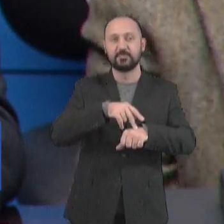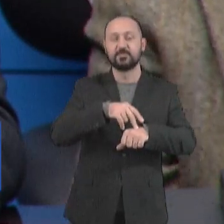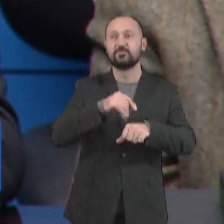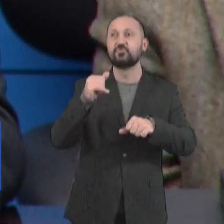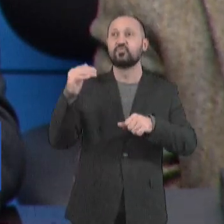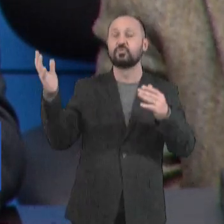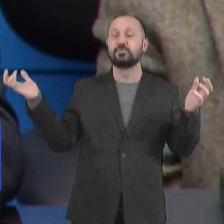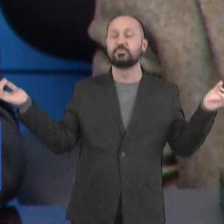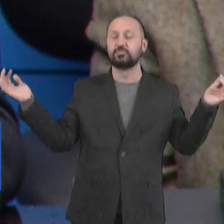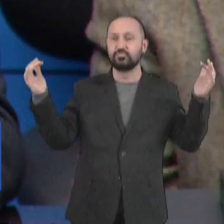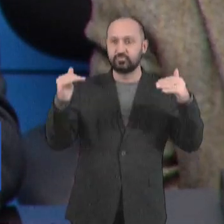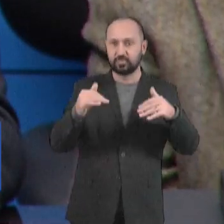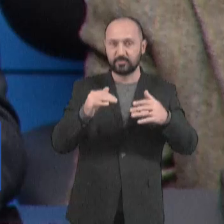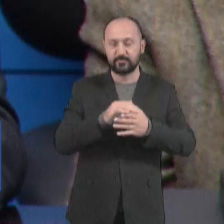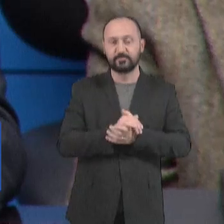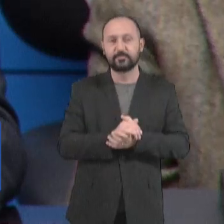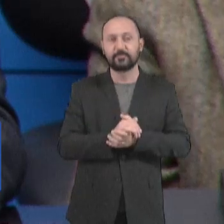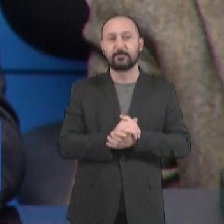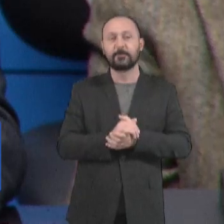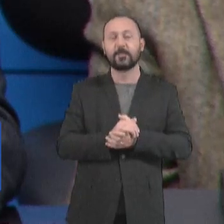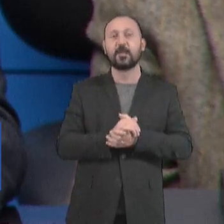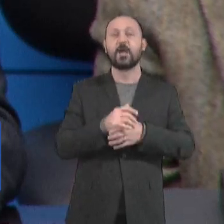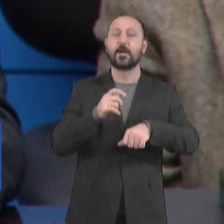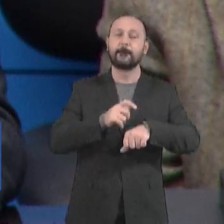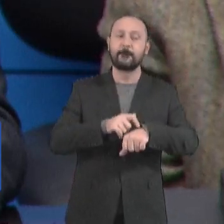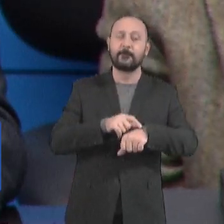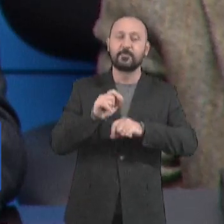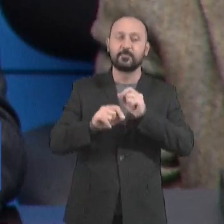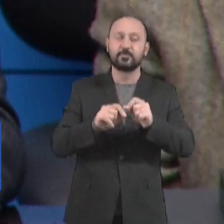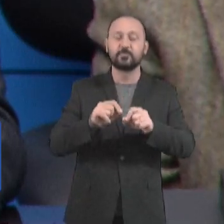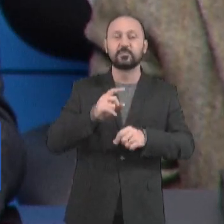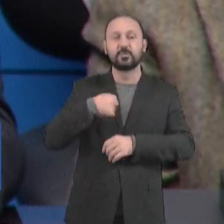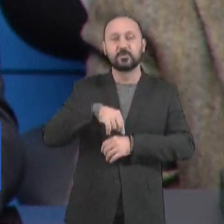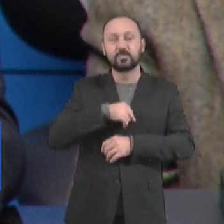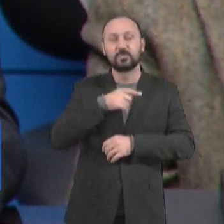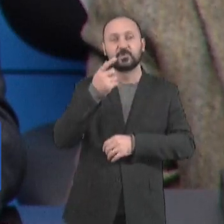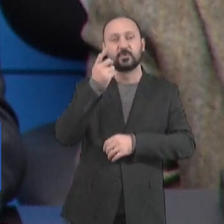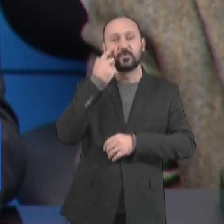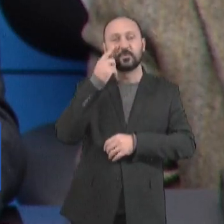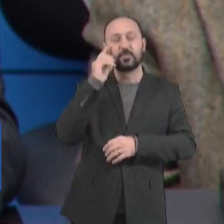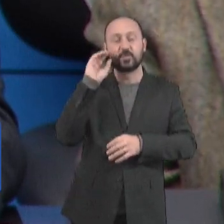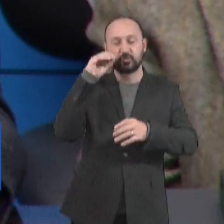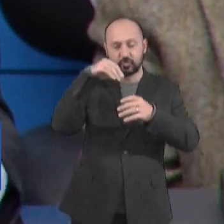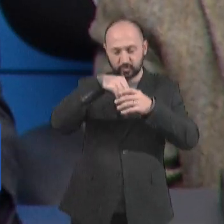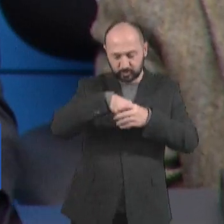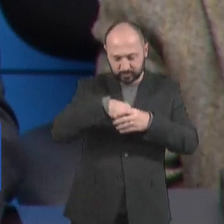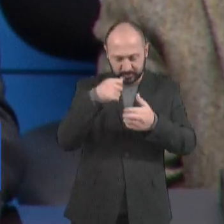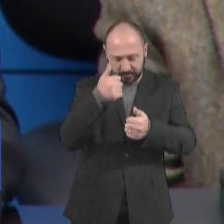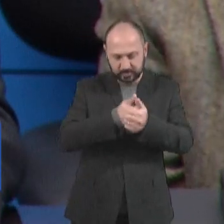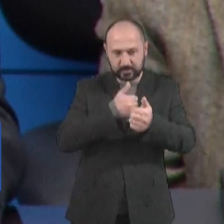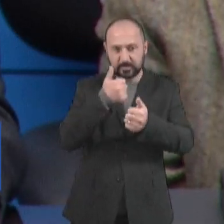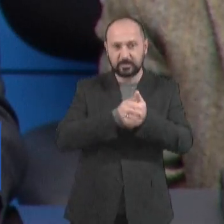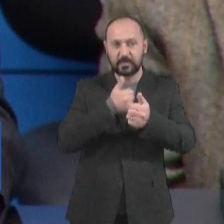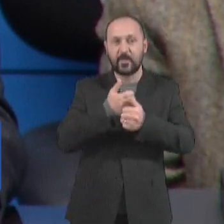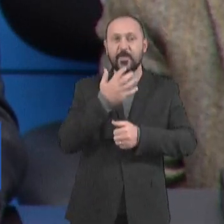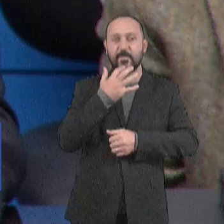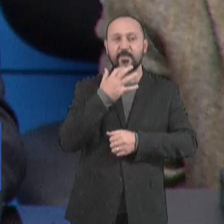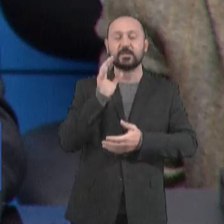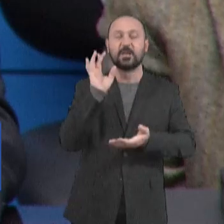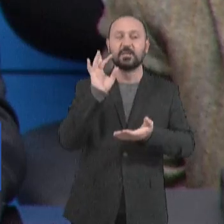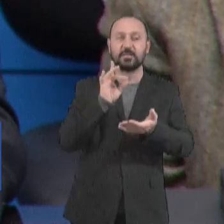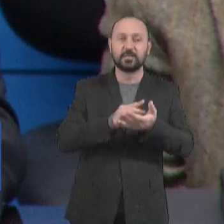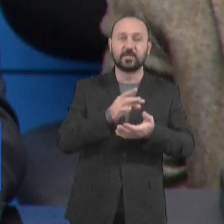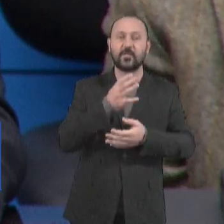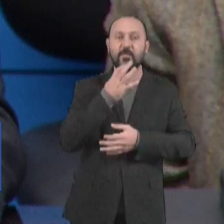visitantes de outros países. Portanto, é hora de nós começarmos a olhar para dentro de nós, conhecermos a nossa